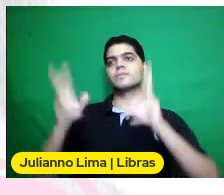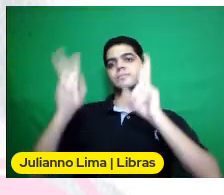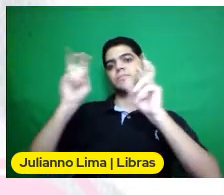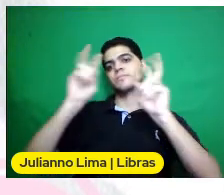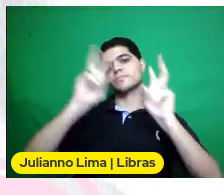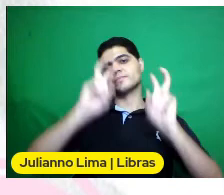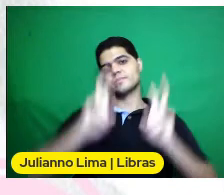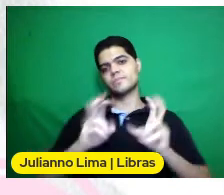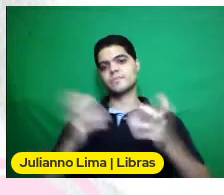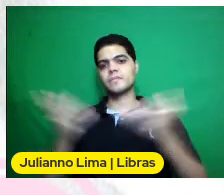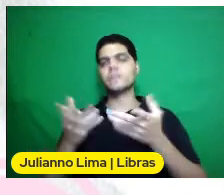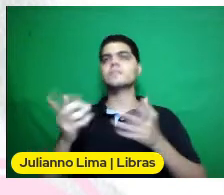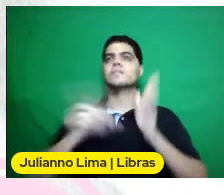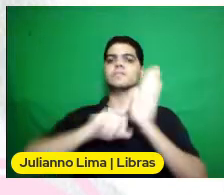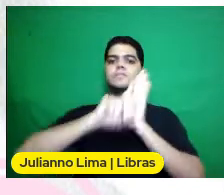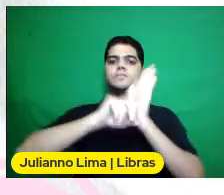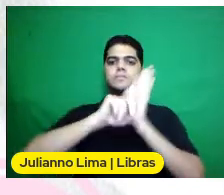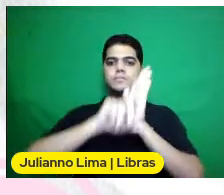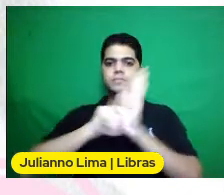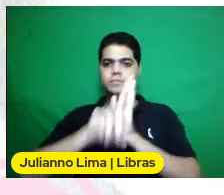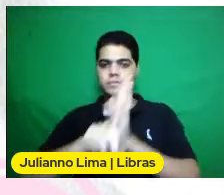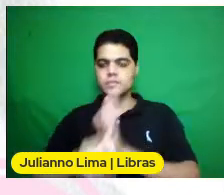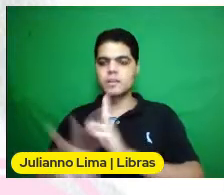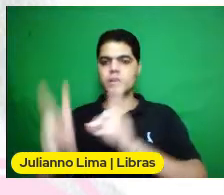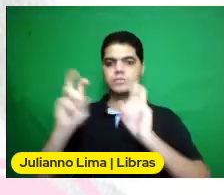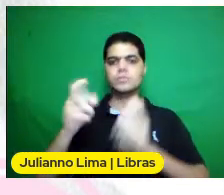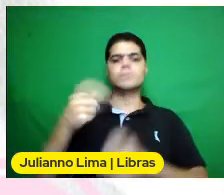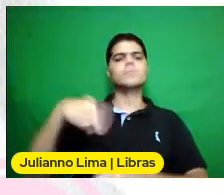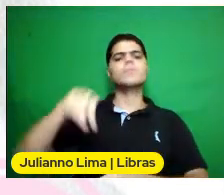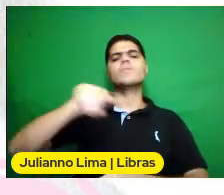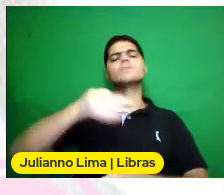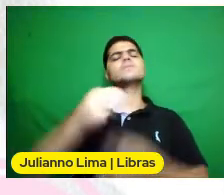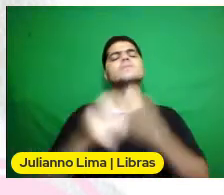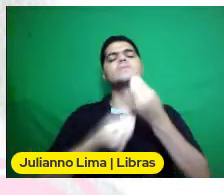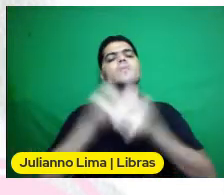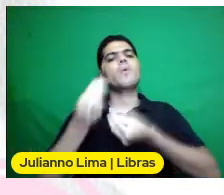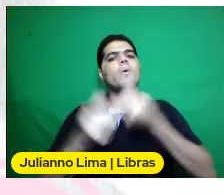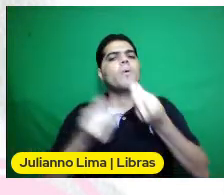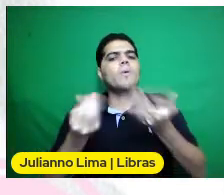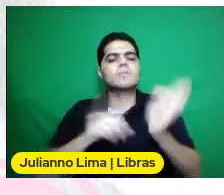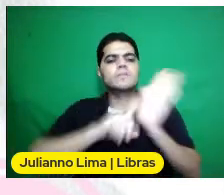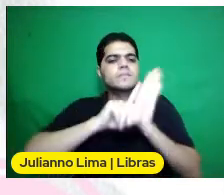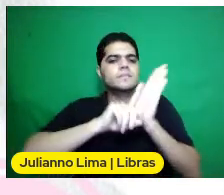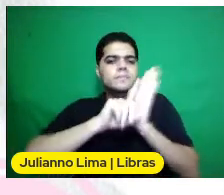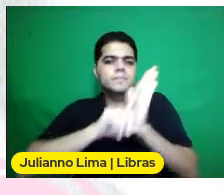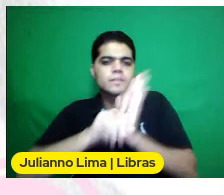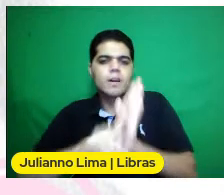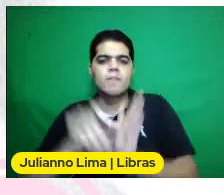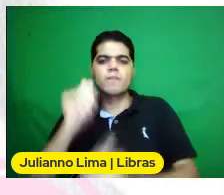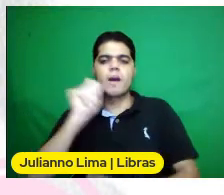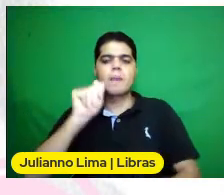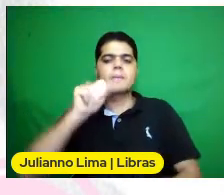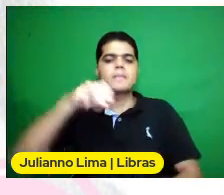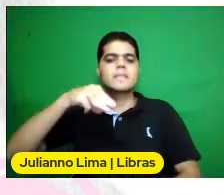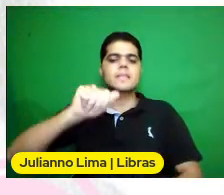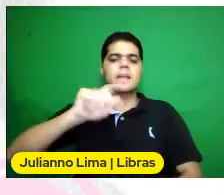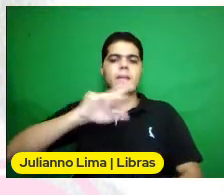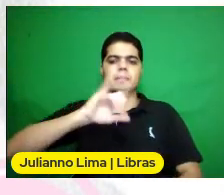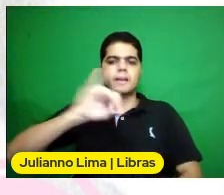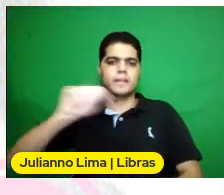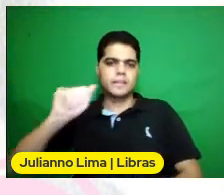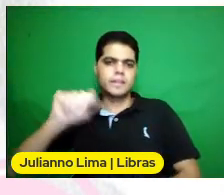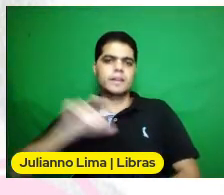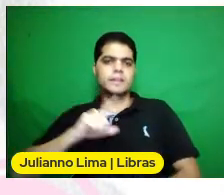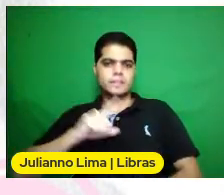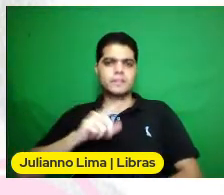própria pesquisa, né? Como foi que vocês fizeram essa pesquisa sobre a Maria Quitéria, né? A gente sabe que é uma